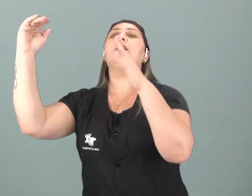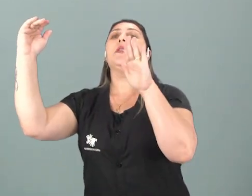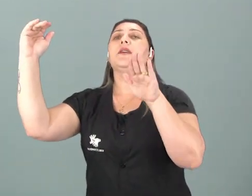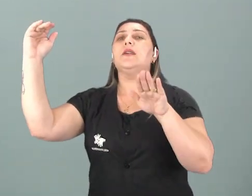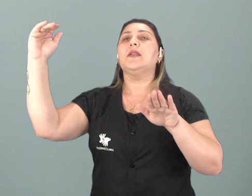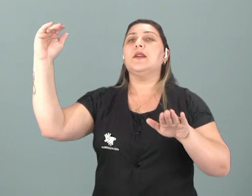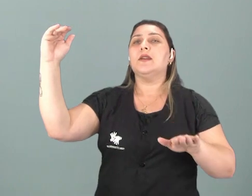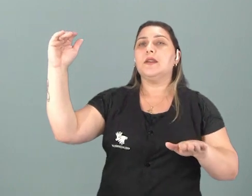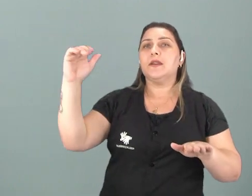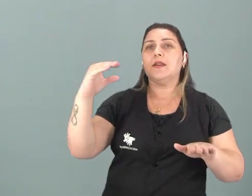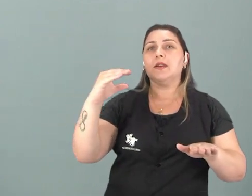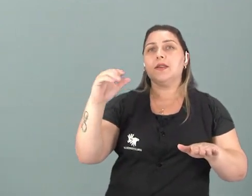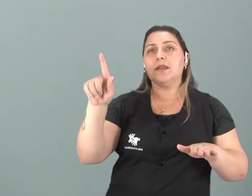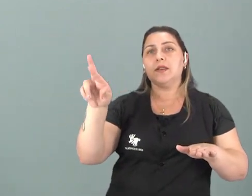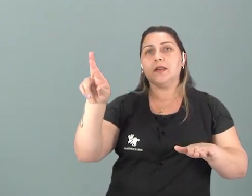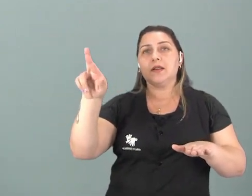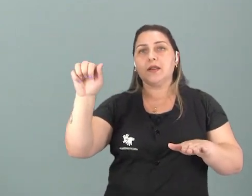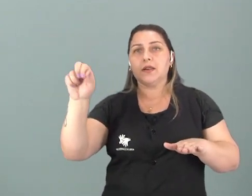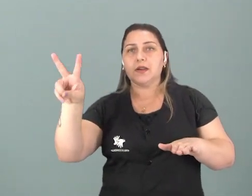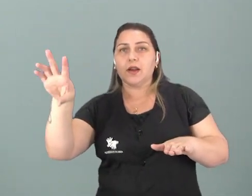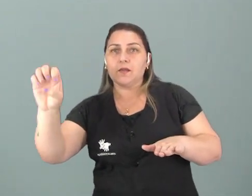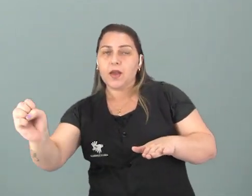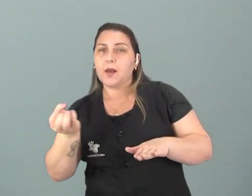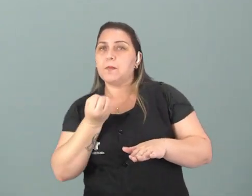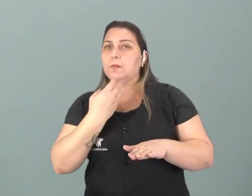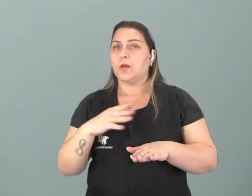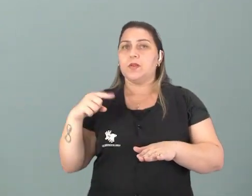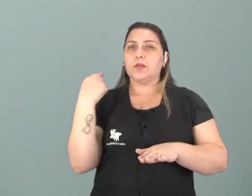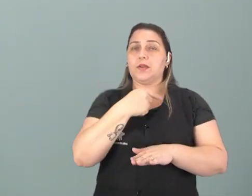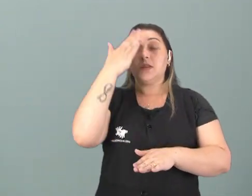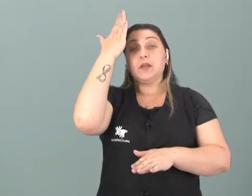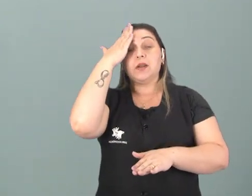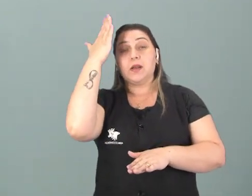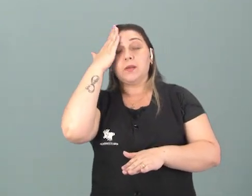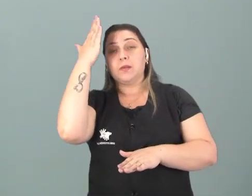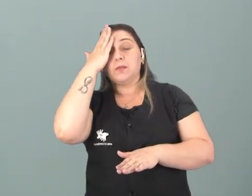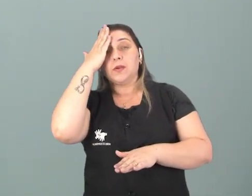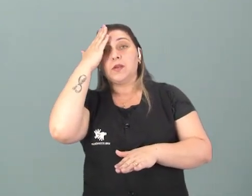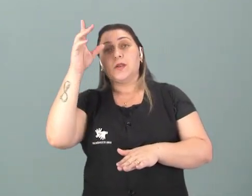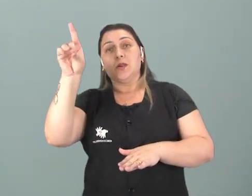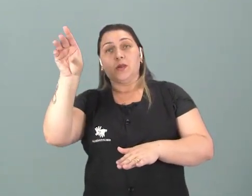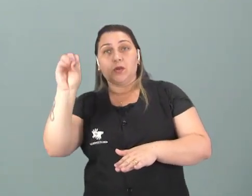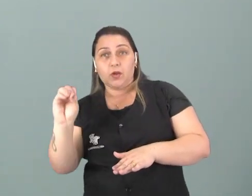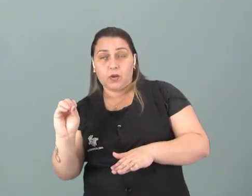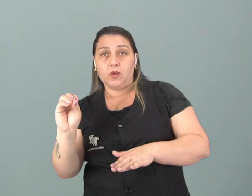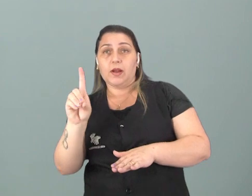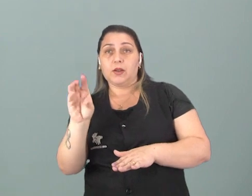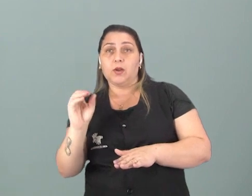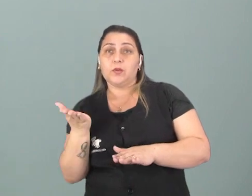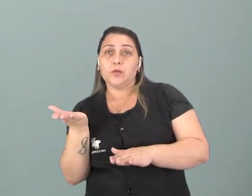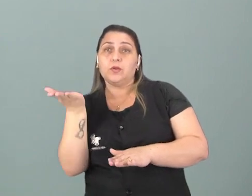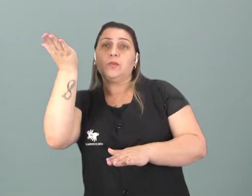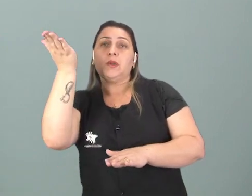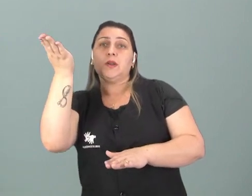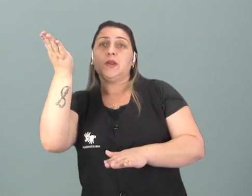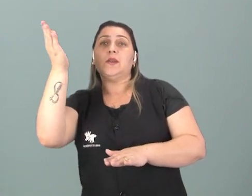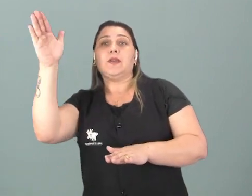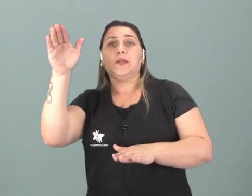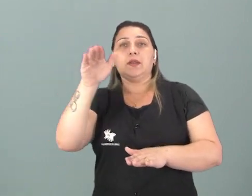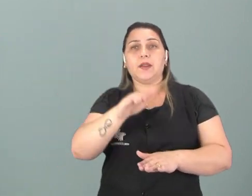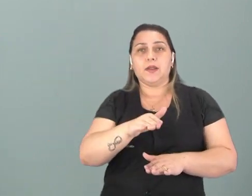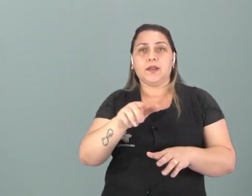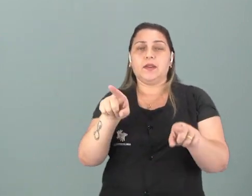desce grave, tá bom? Então, é bom a gente saber tanto de dó a dó subindo quanto